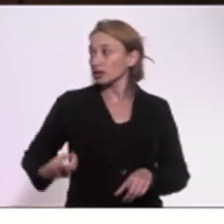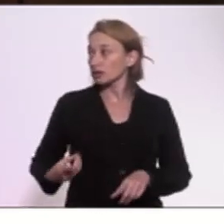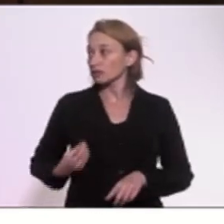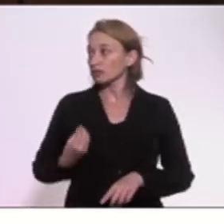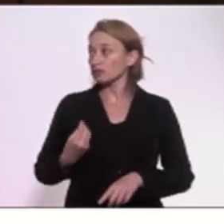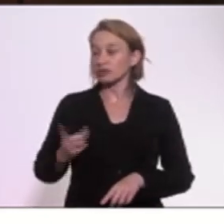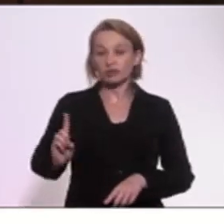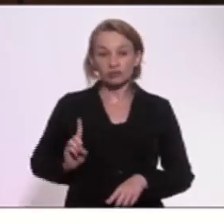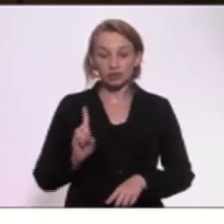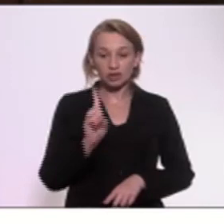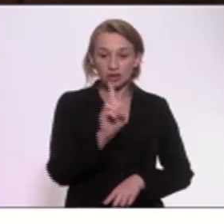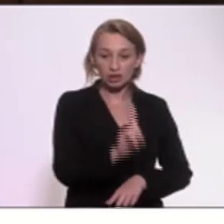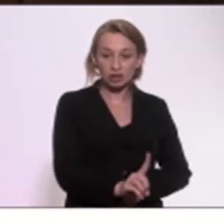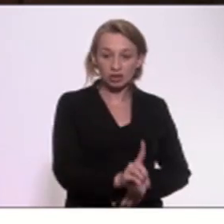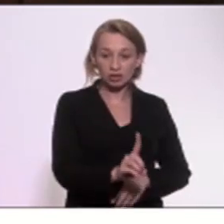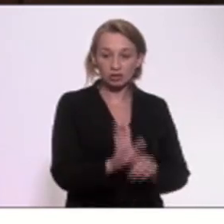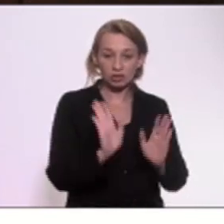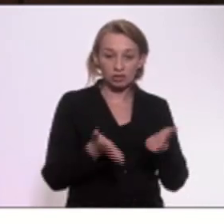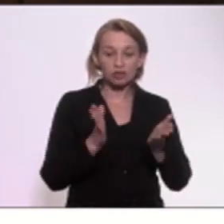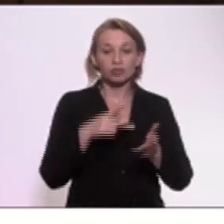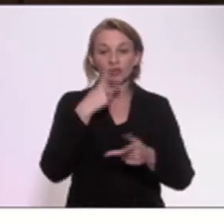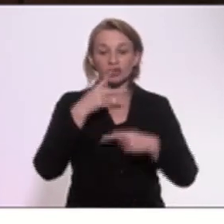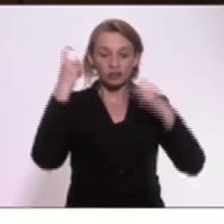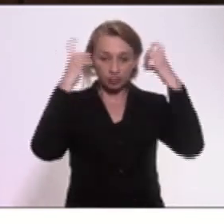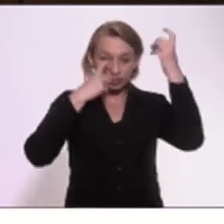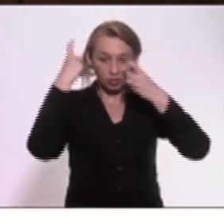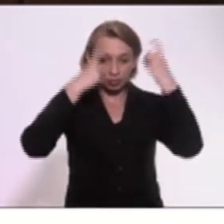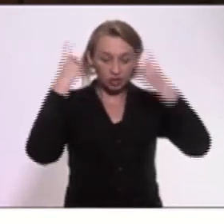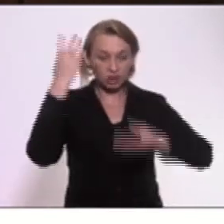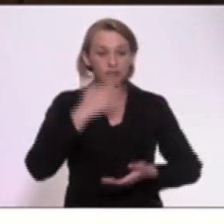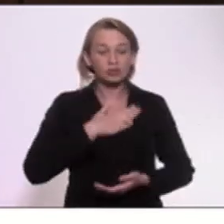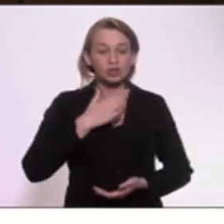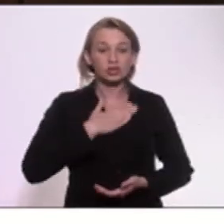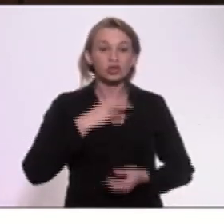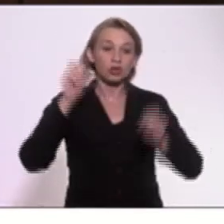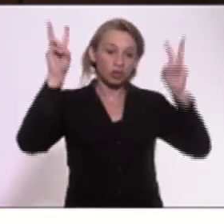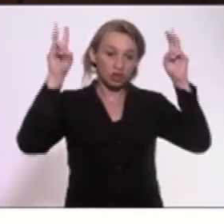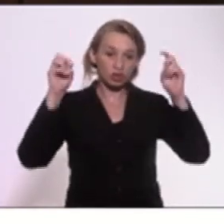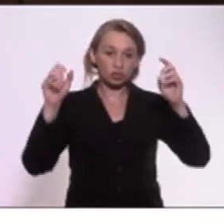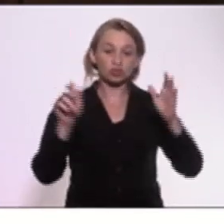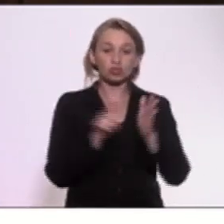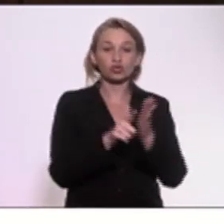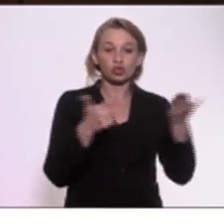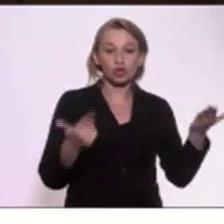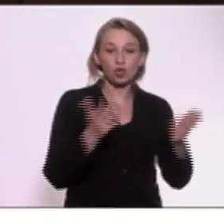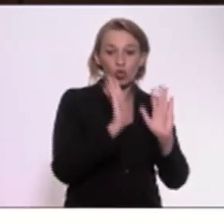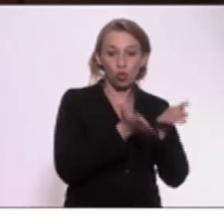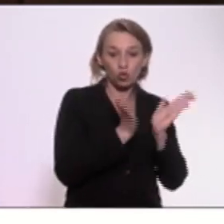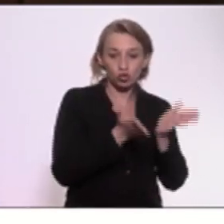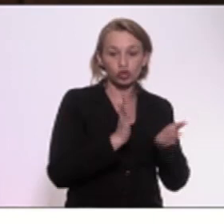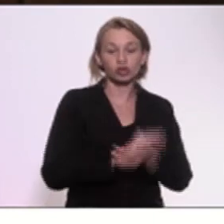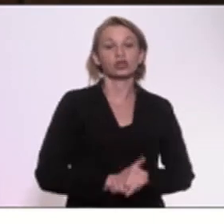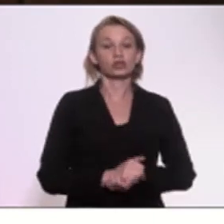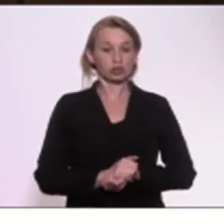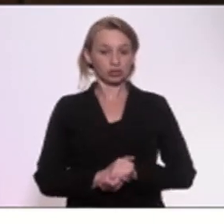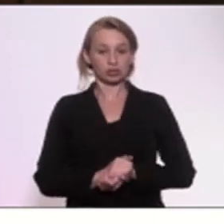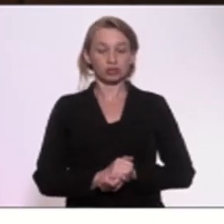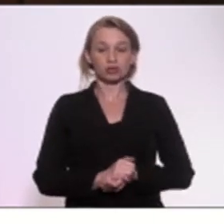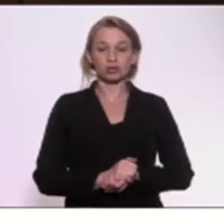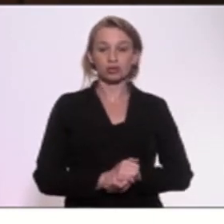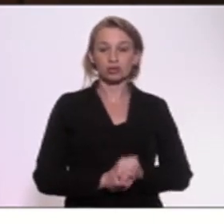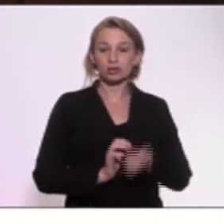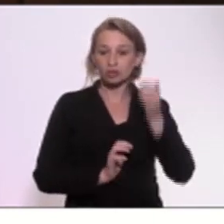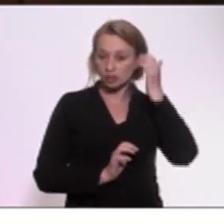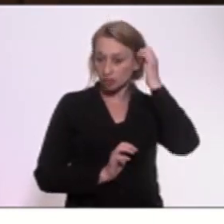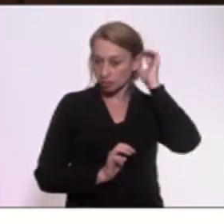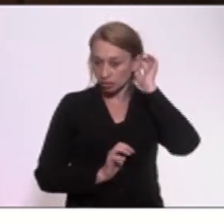hoje para manifestar minha preocupação com uma matéria que saiu no jornal hoje sobre medidas